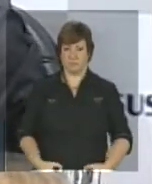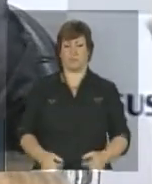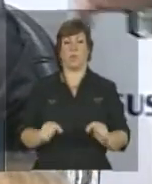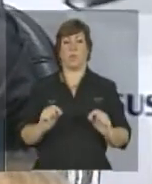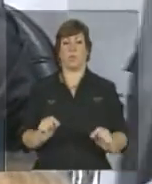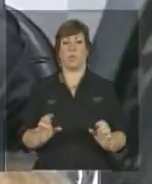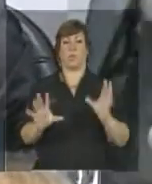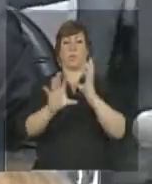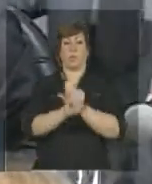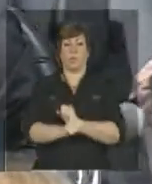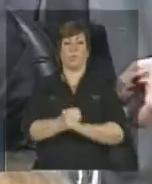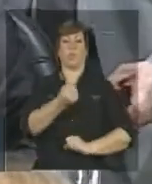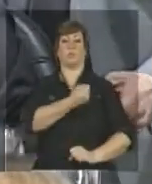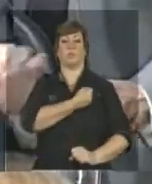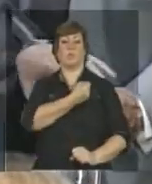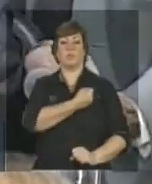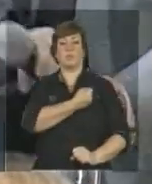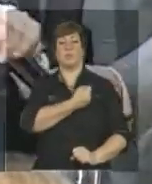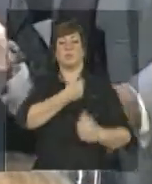os números